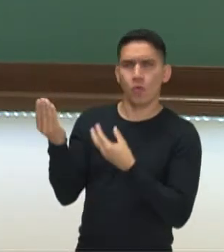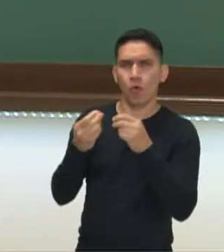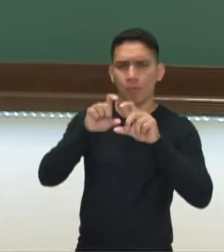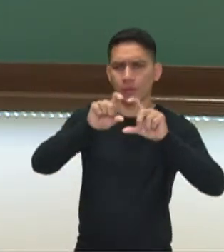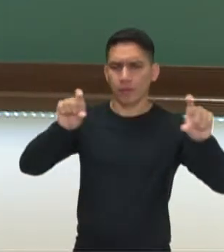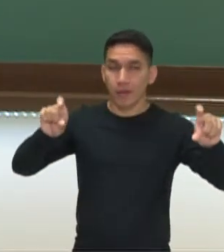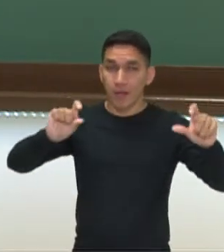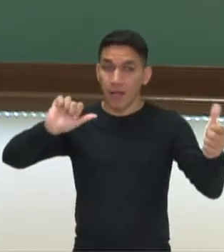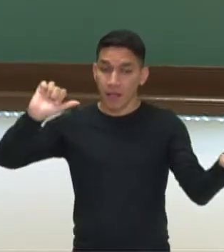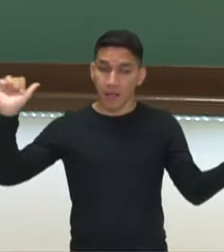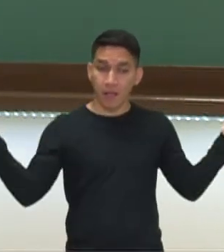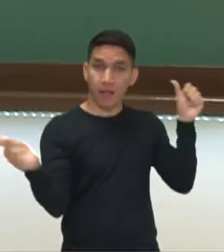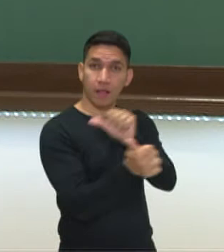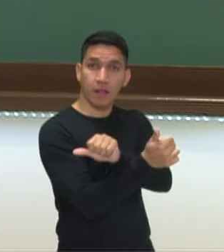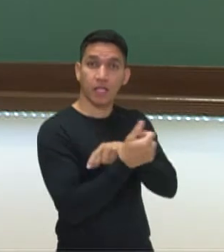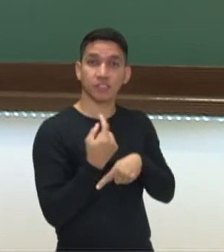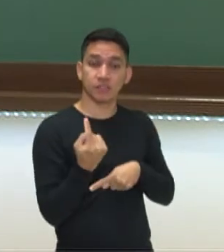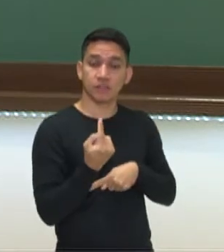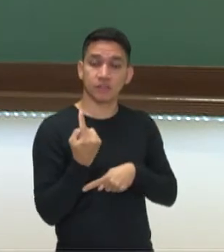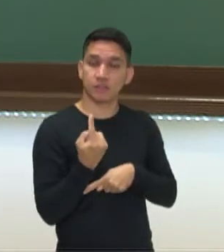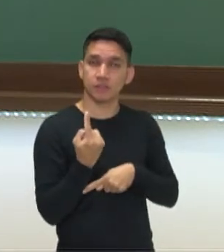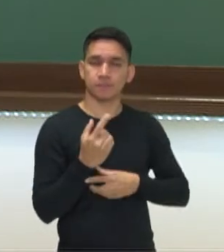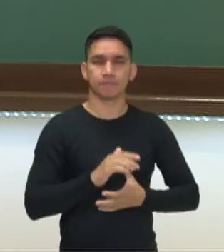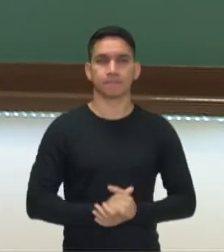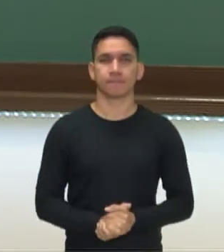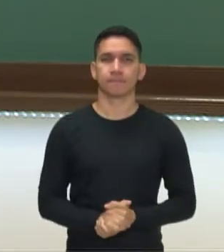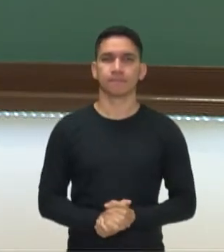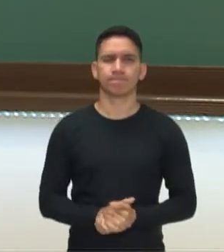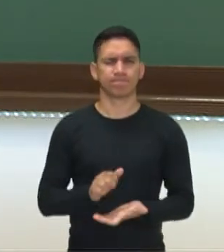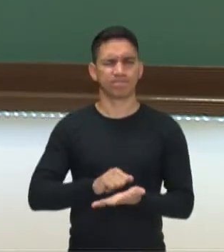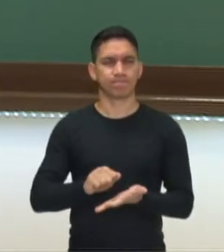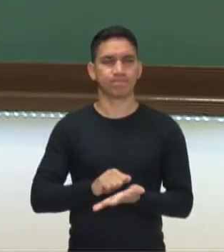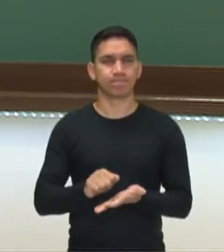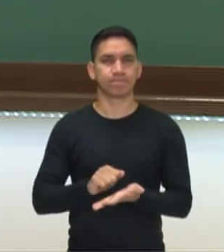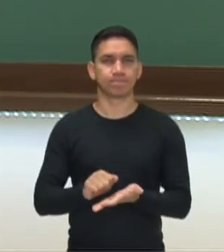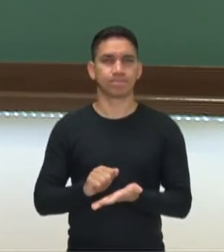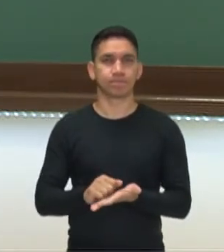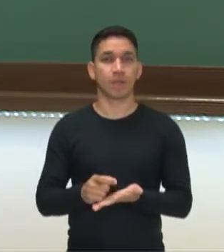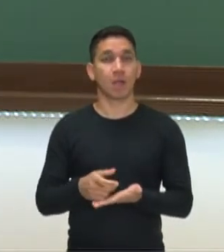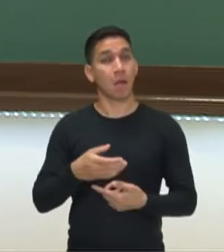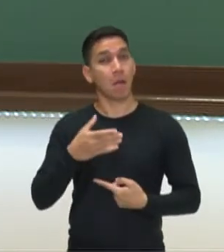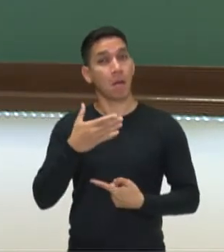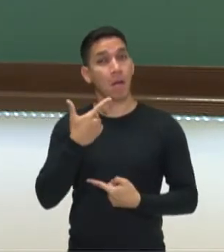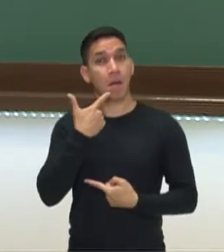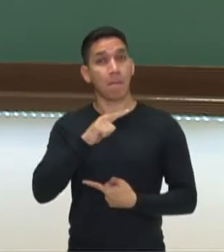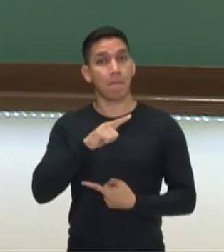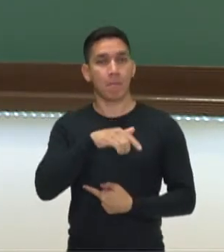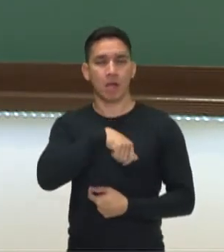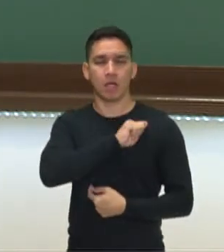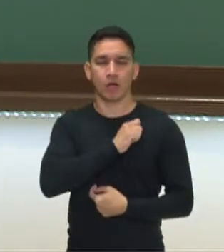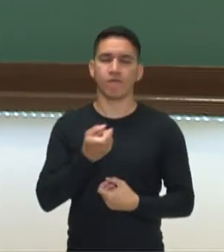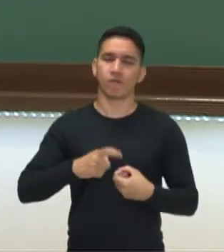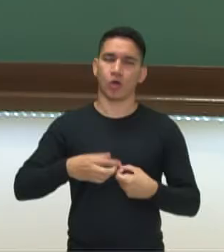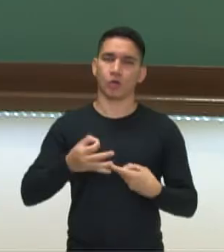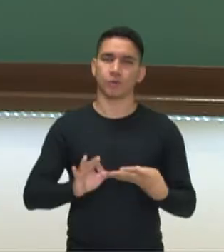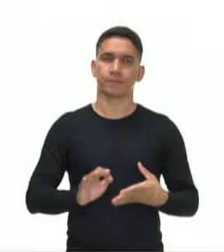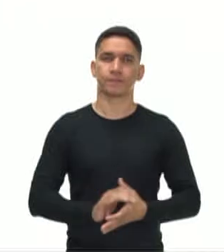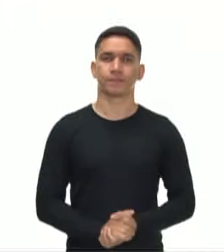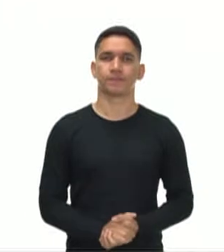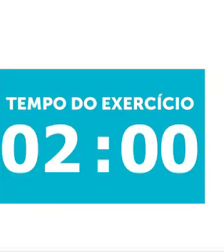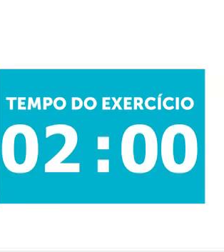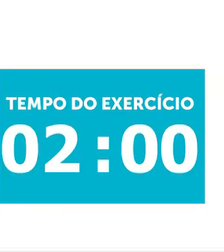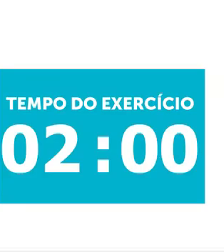ficaria ela no singular? Escreva isso em espanhol. Voltamos na sequência com a correção.